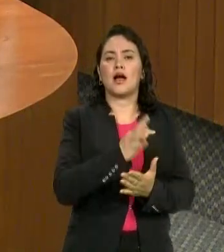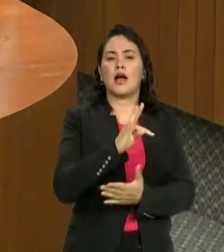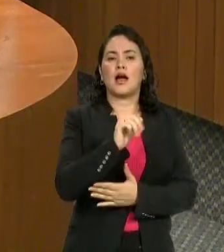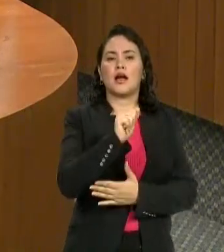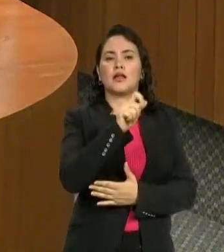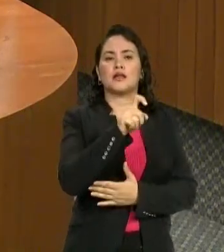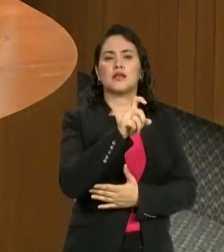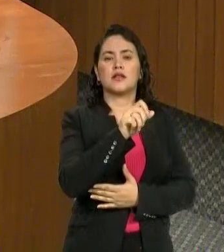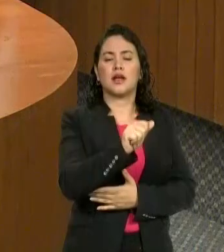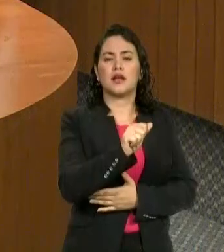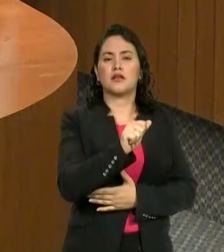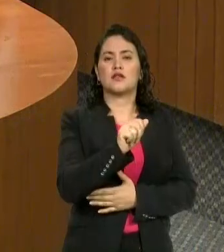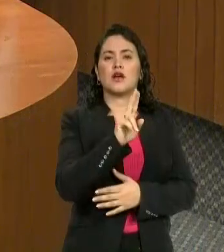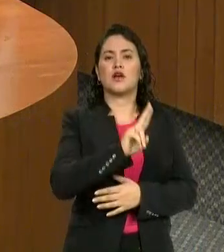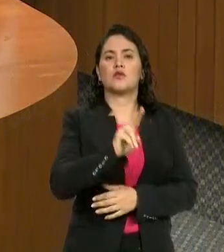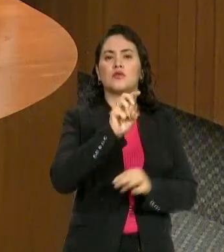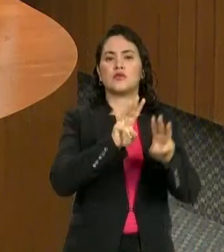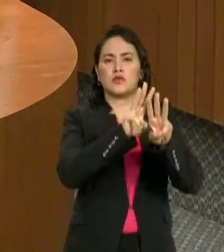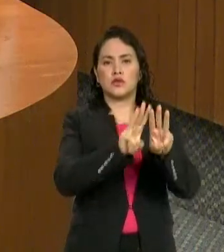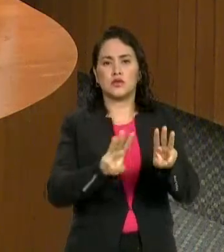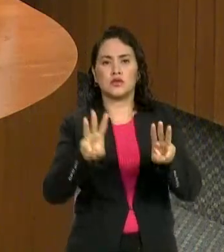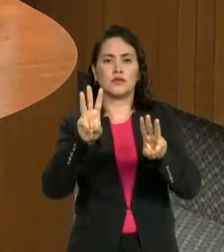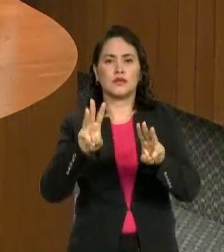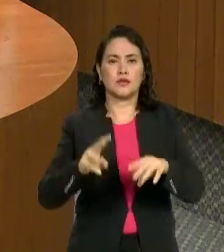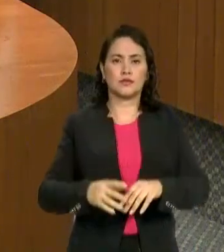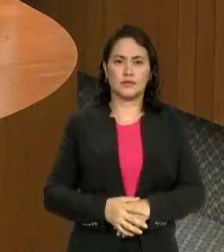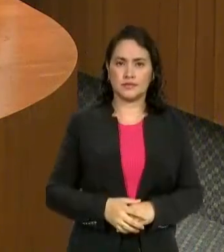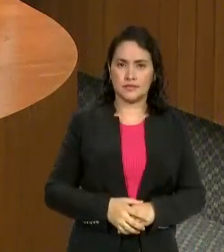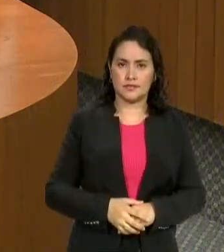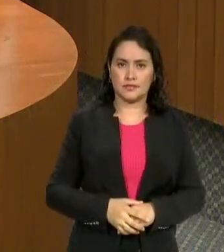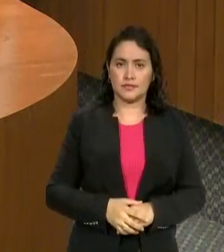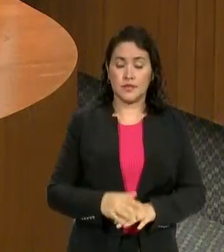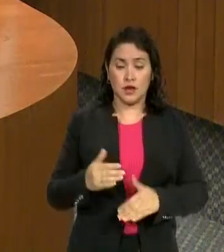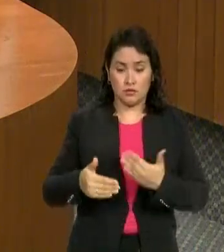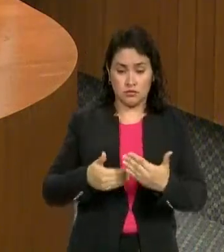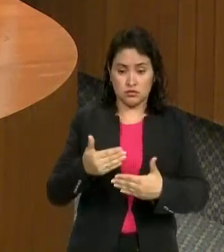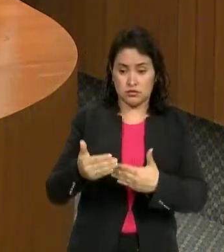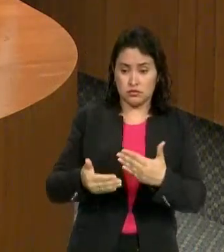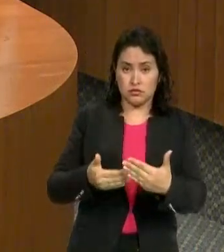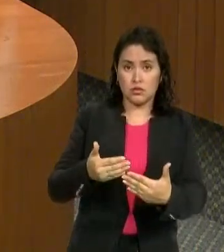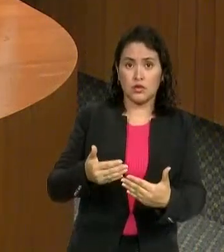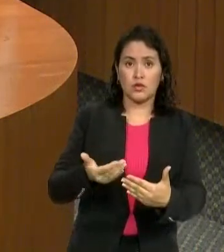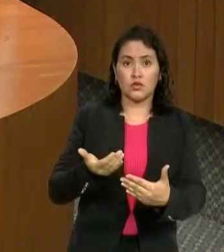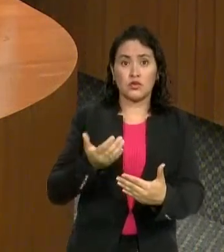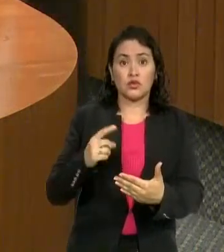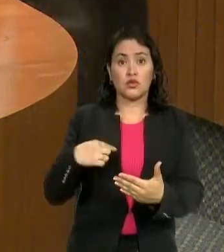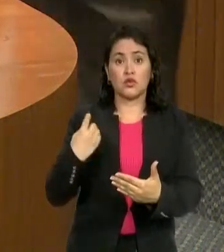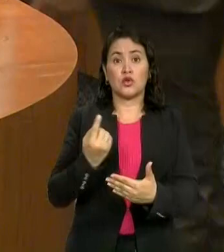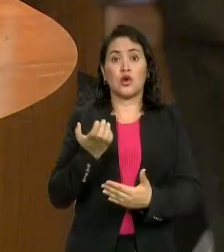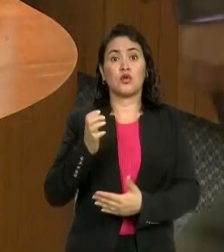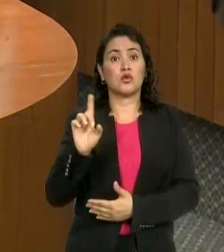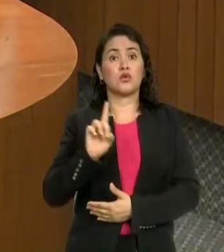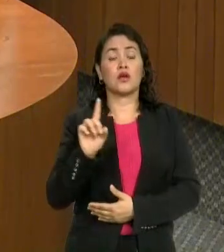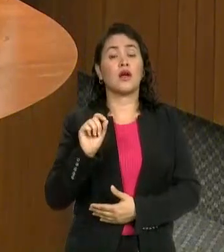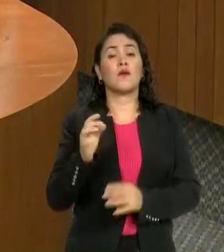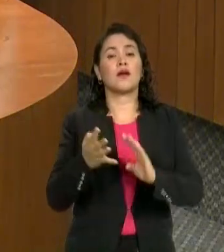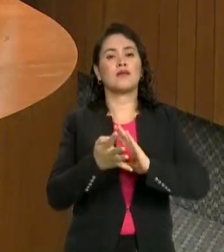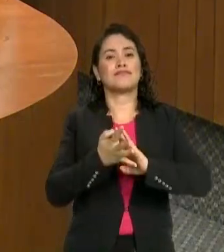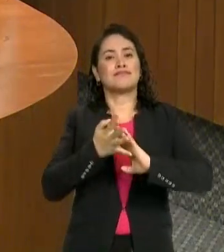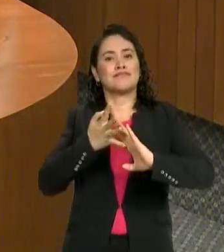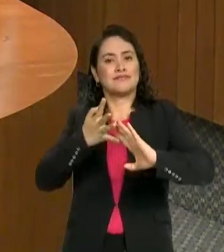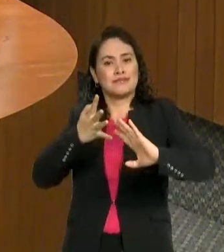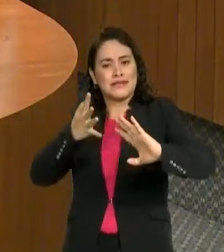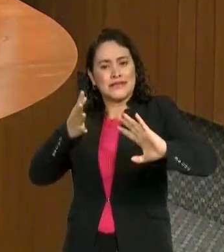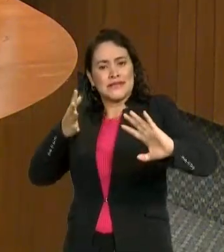do desenvolvimento, o que é que a gente não quer? A gente não quer que acumule fila, né? Para isso